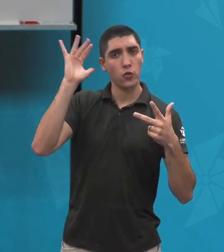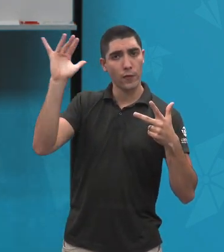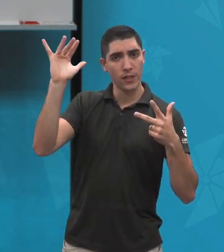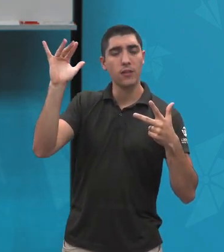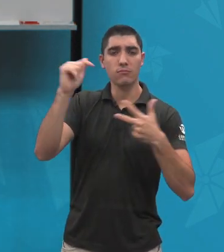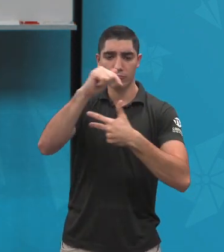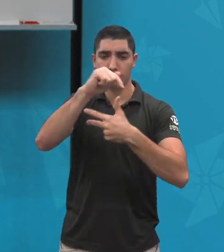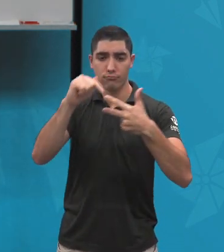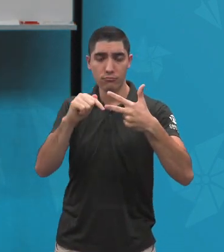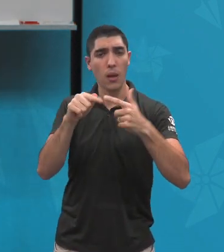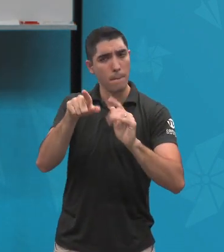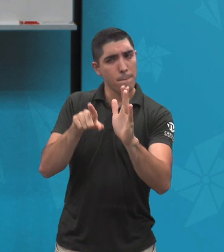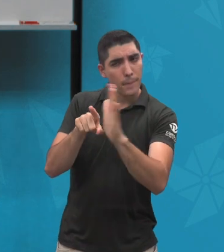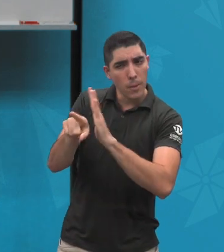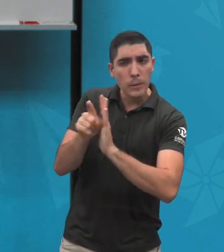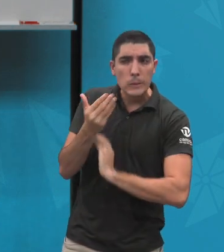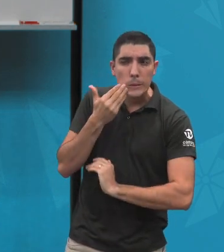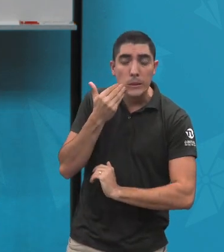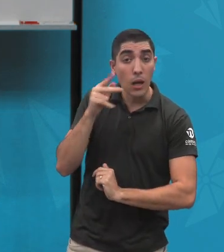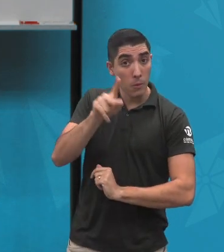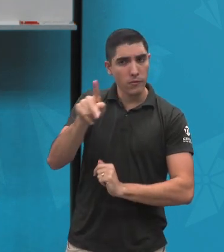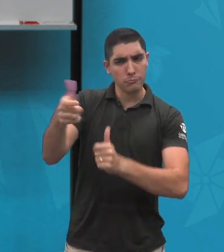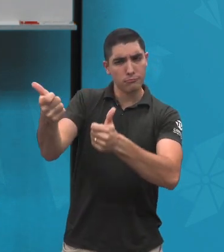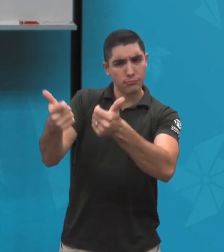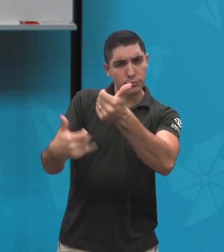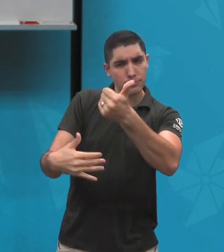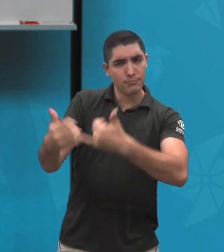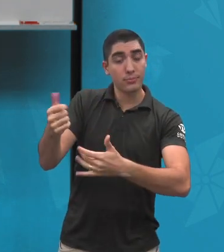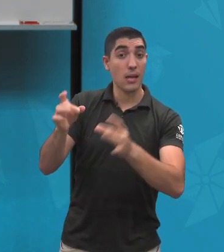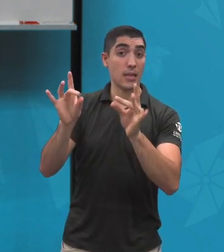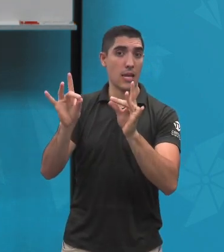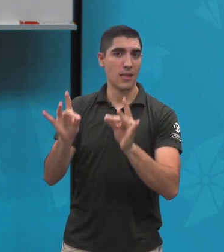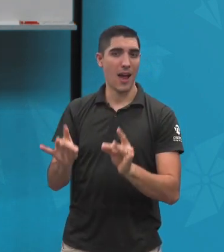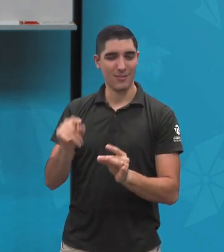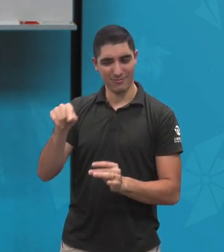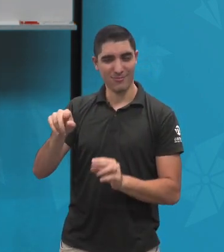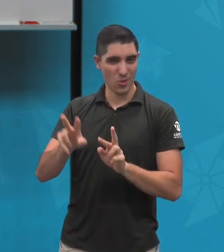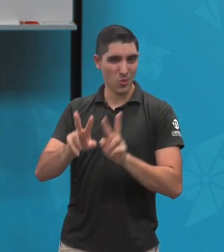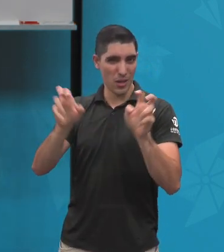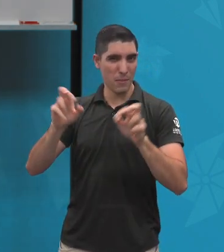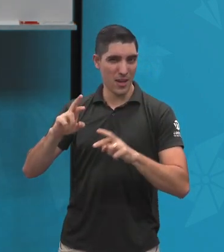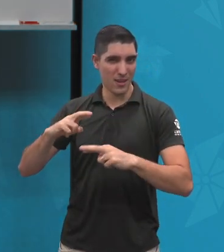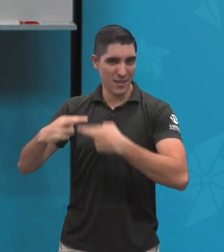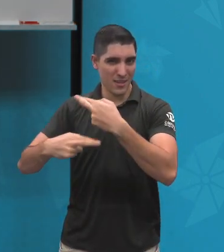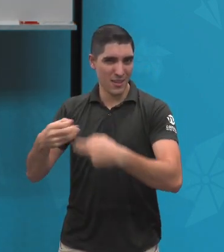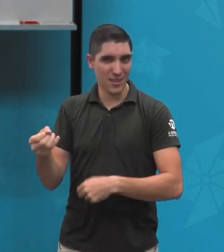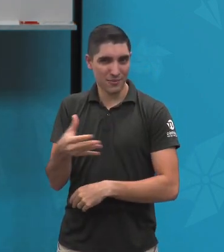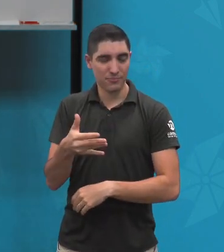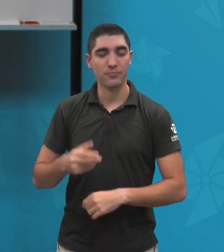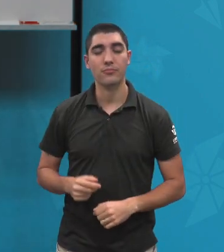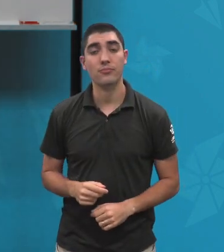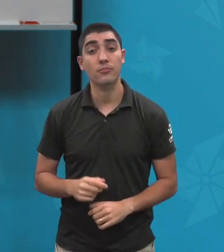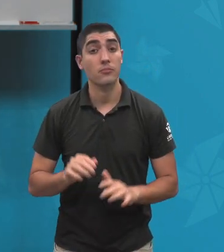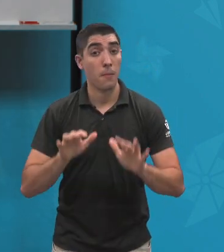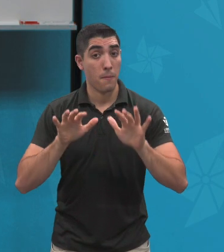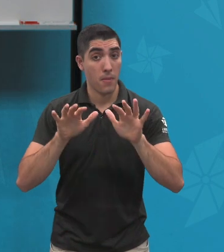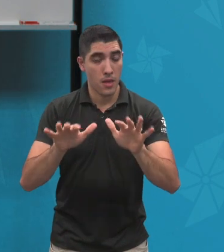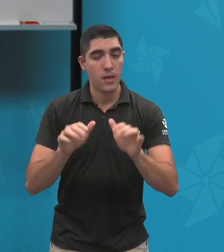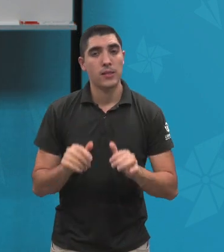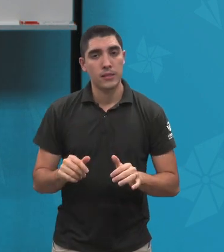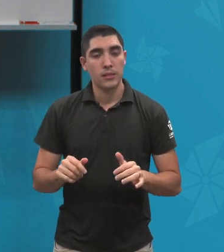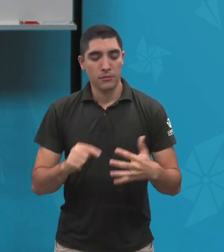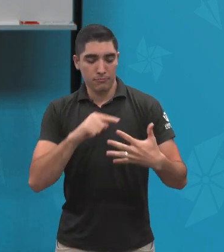para tentar ter algumas informações um pouquinho mais detalhadas sobre isso daqui, né? Mesmo